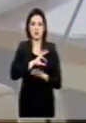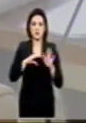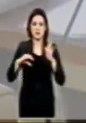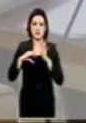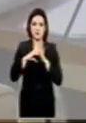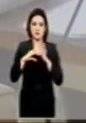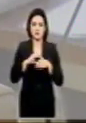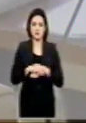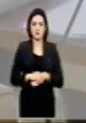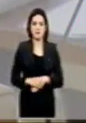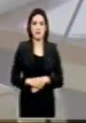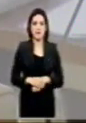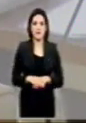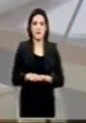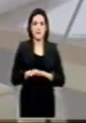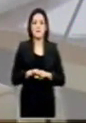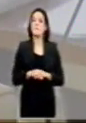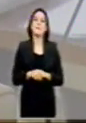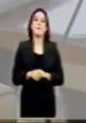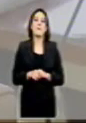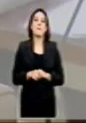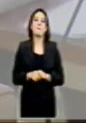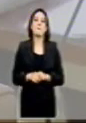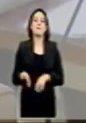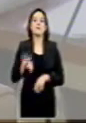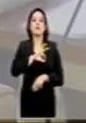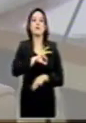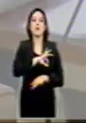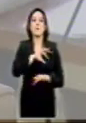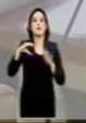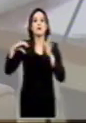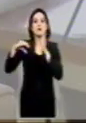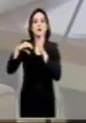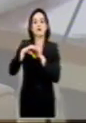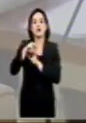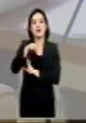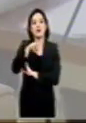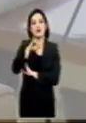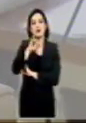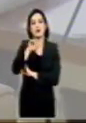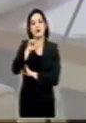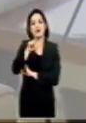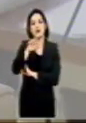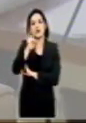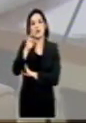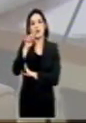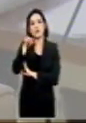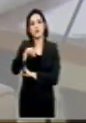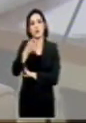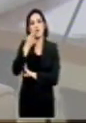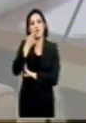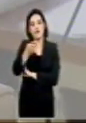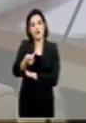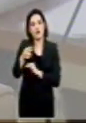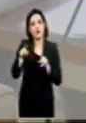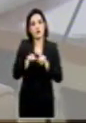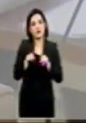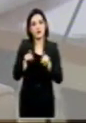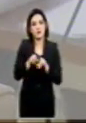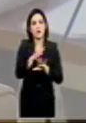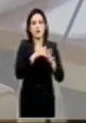porventura encetadas por agentes públicos. O policial legislativo Newton Souza Rodrigues, por sua vez, afirmou que as varreduras